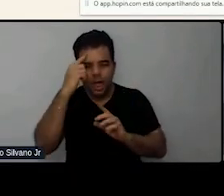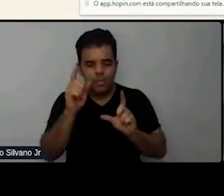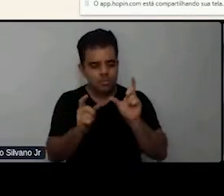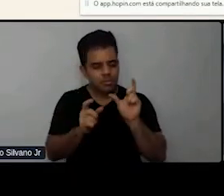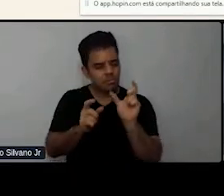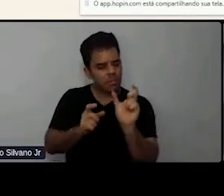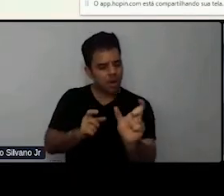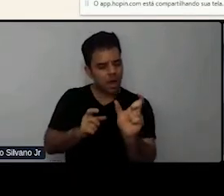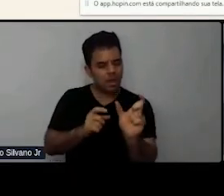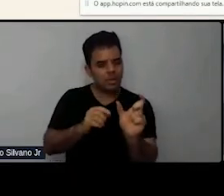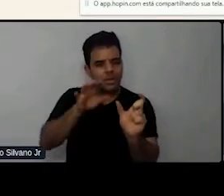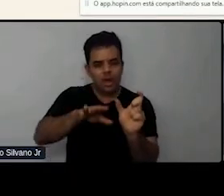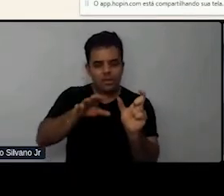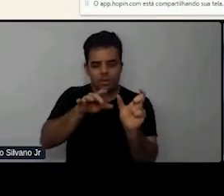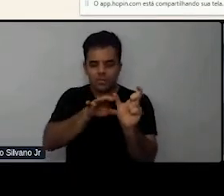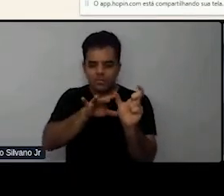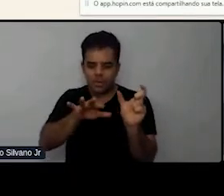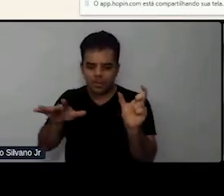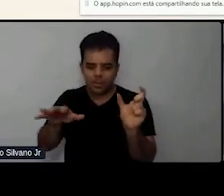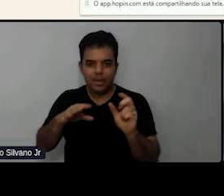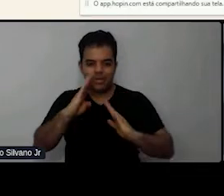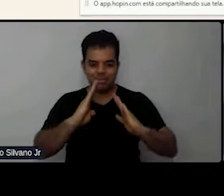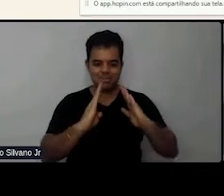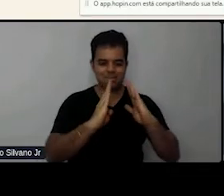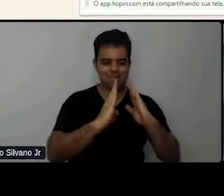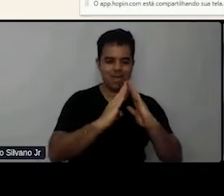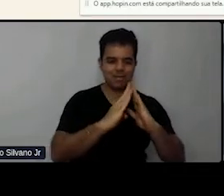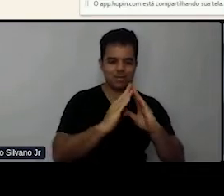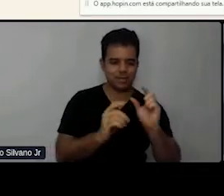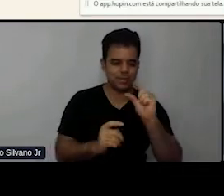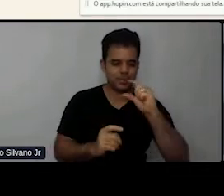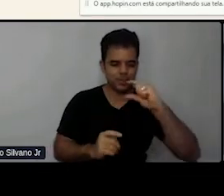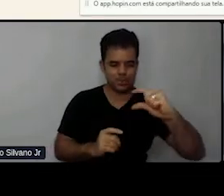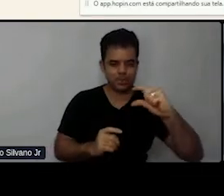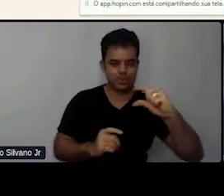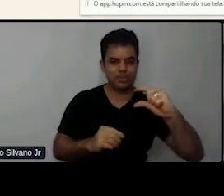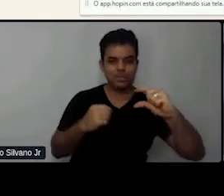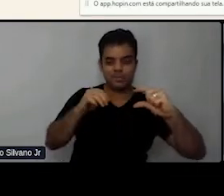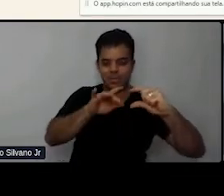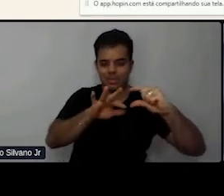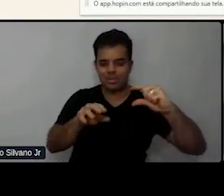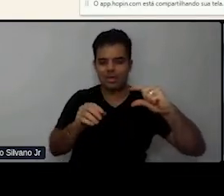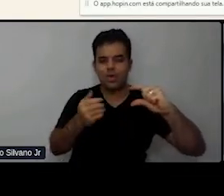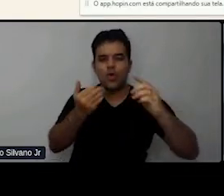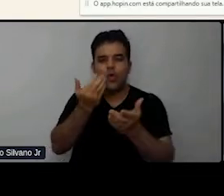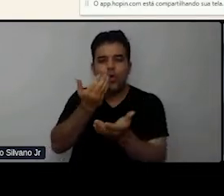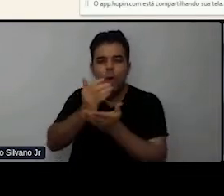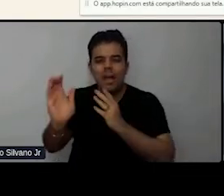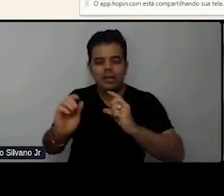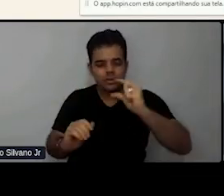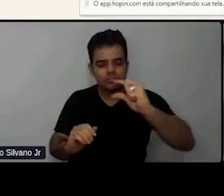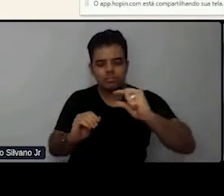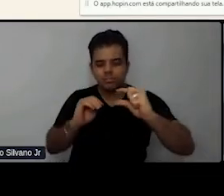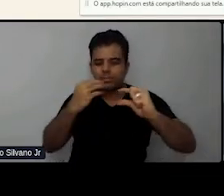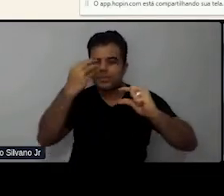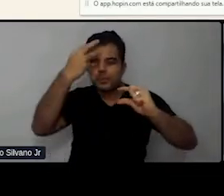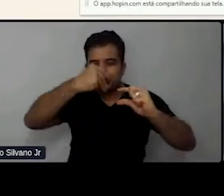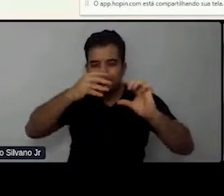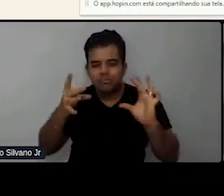exemplo, um ícone de uma casa e ao lado escrito iniciar, por exemplo, início, iniciar.